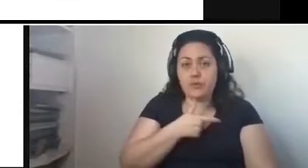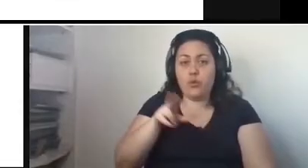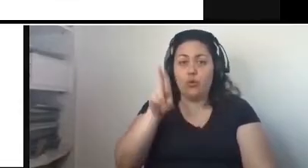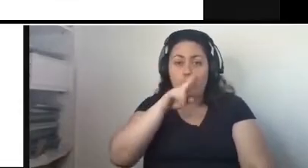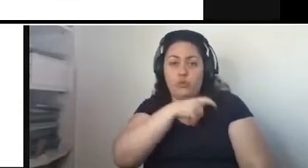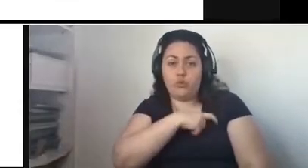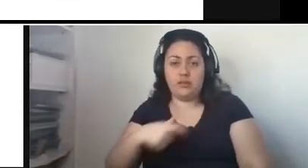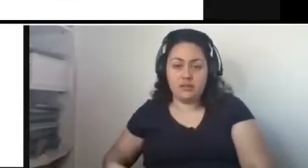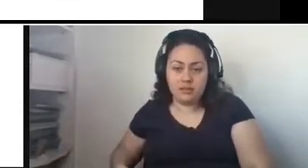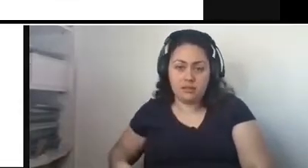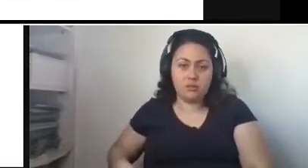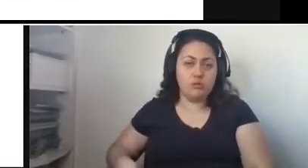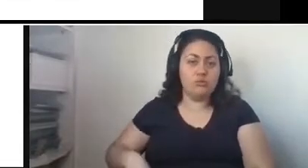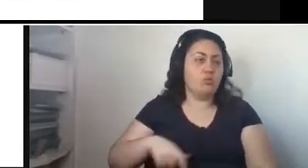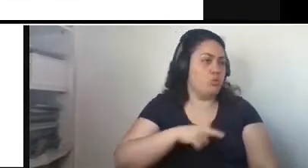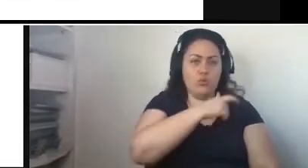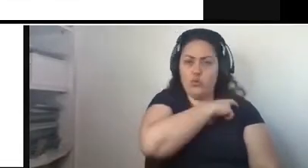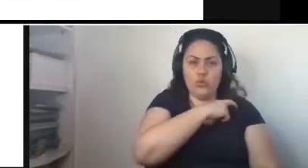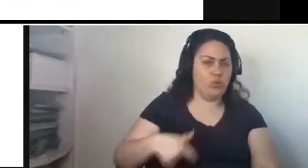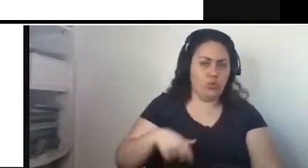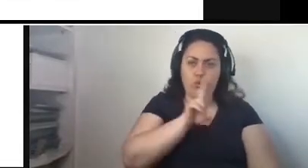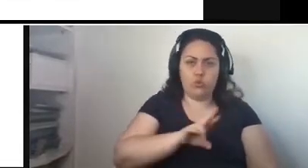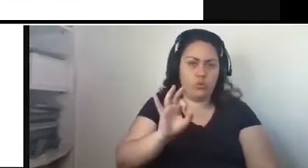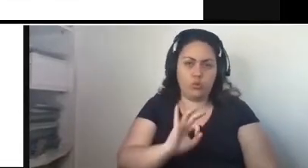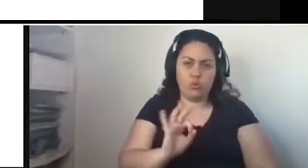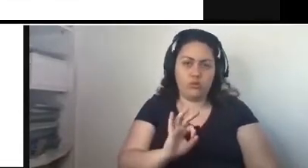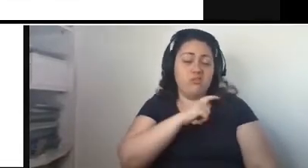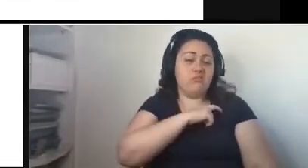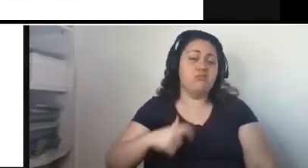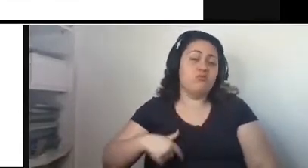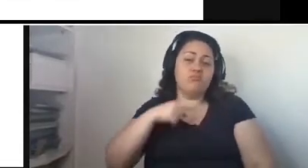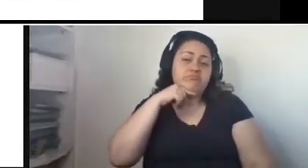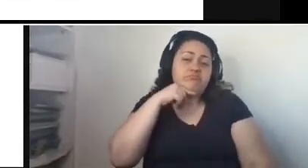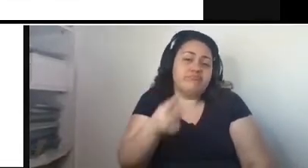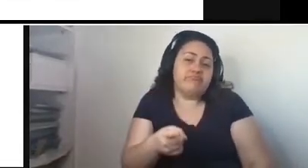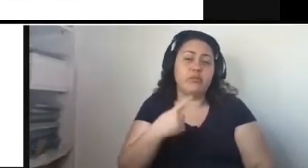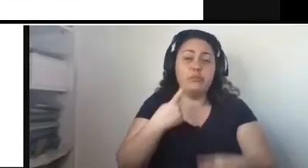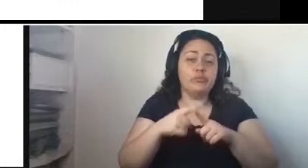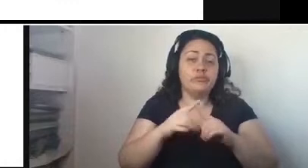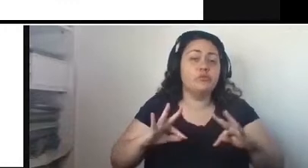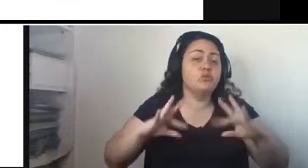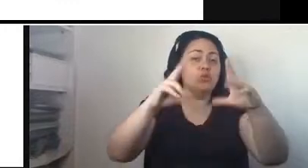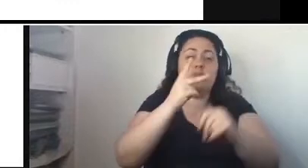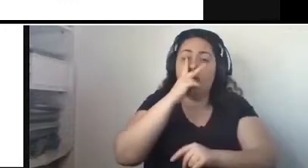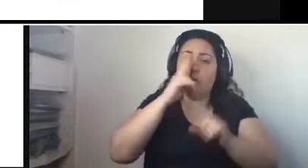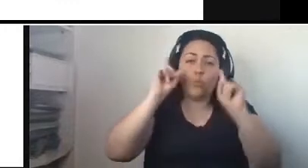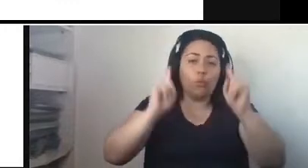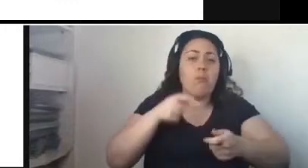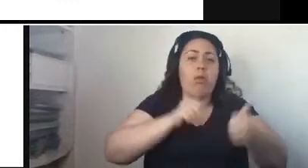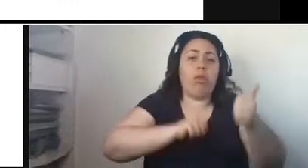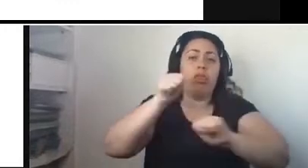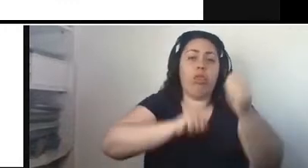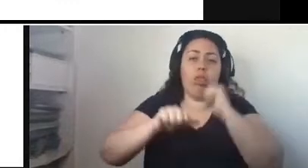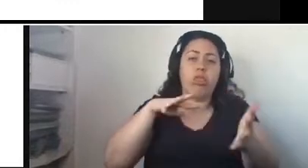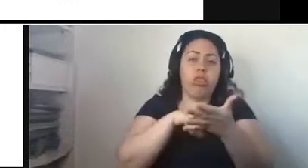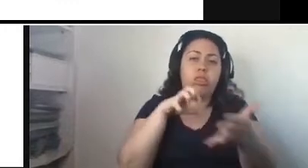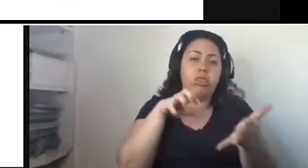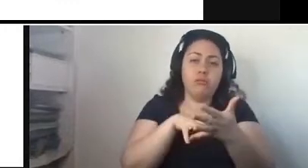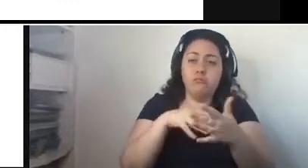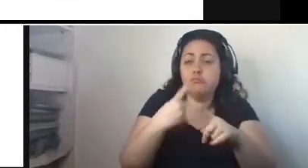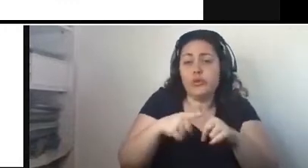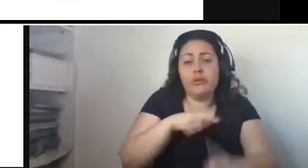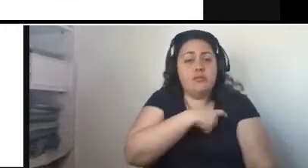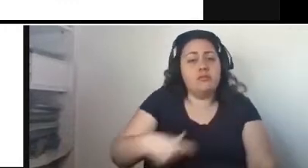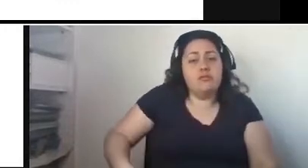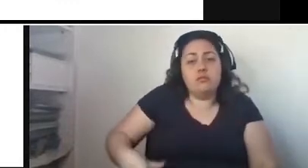não vai ter diferença. O cinto não vai ter eficácia, ou a eficácia vai ser muito pequena, porque o cinto não vai ser suficiente